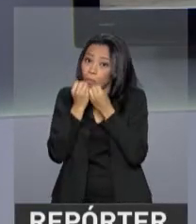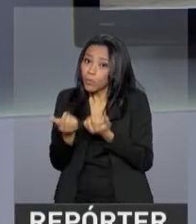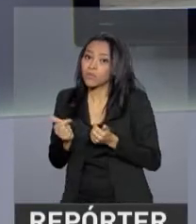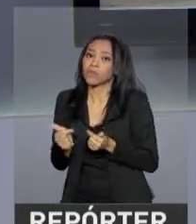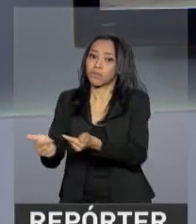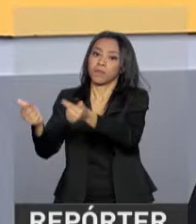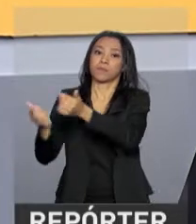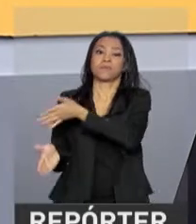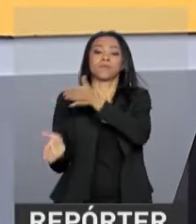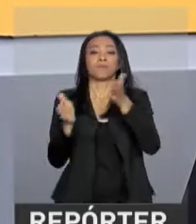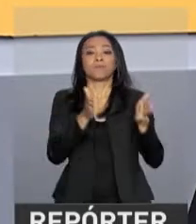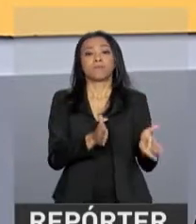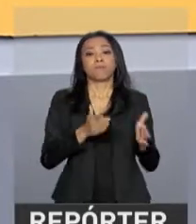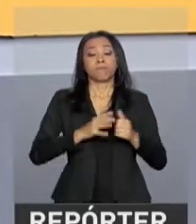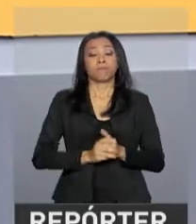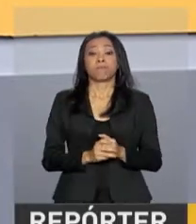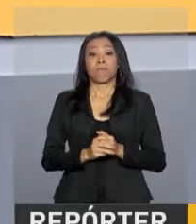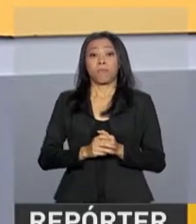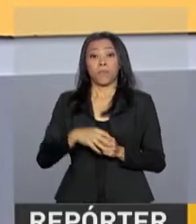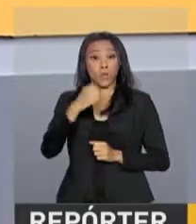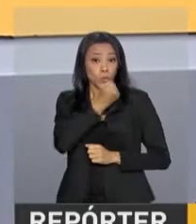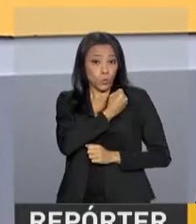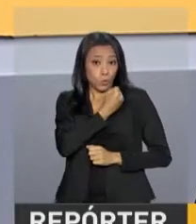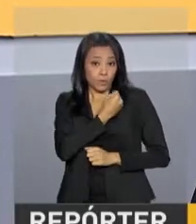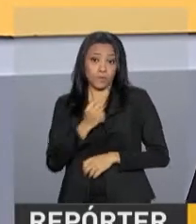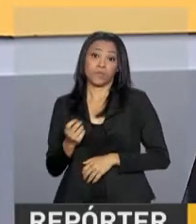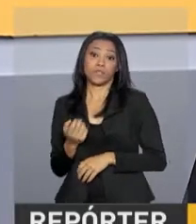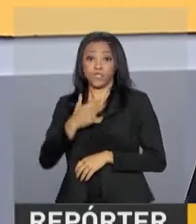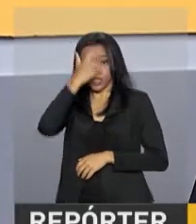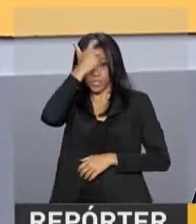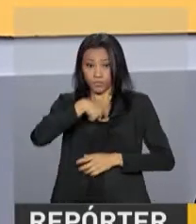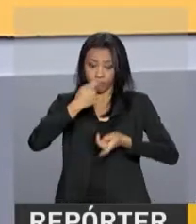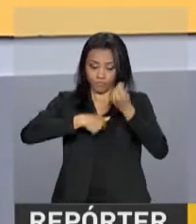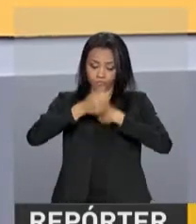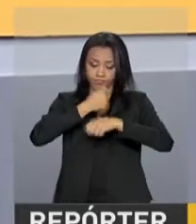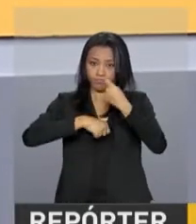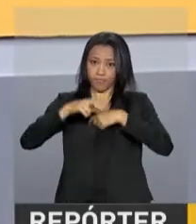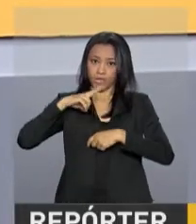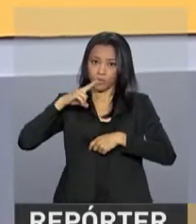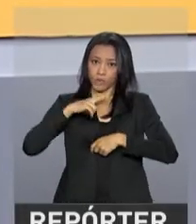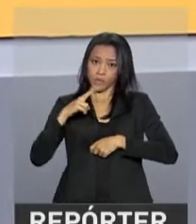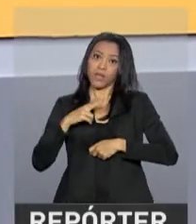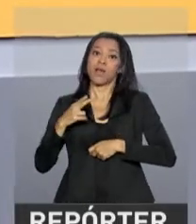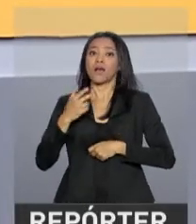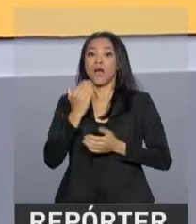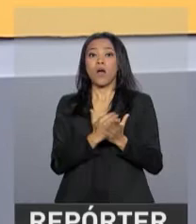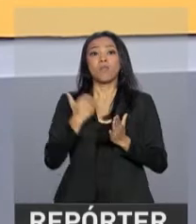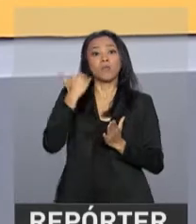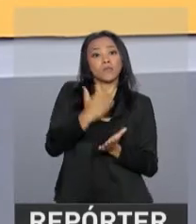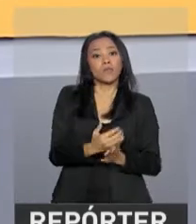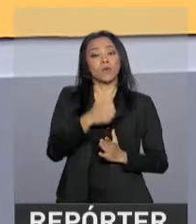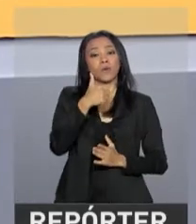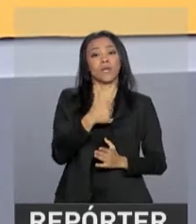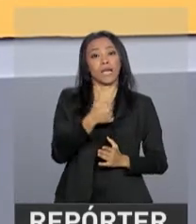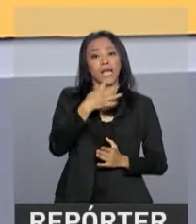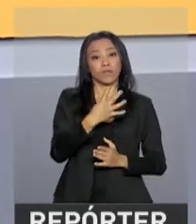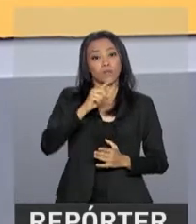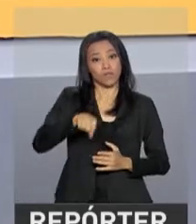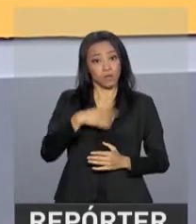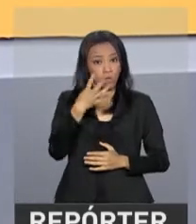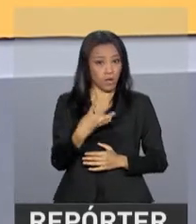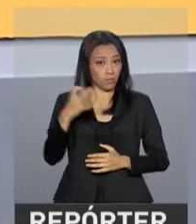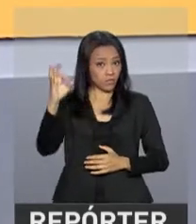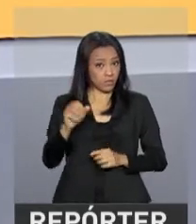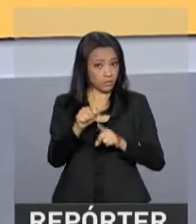você. O número de microempreendedores individuais cresceu 14,4% no país em